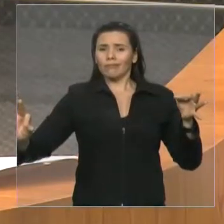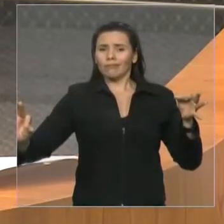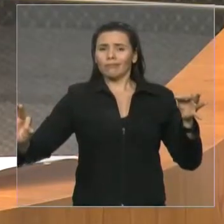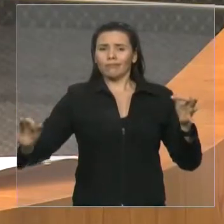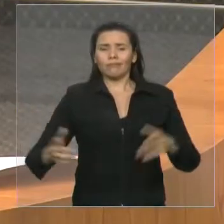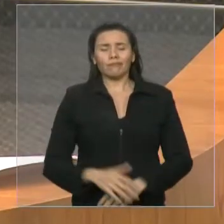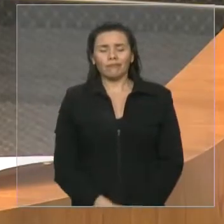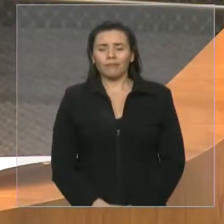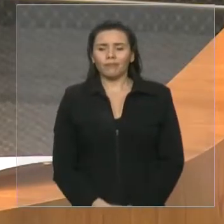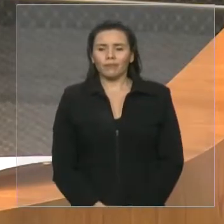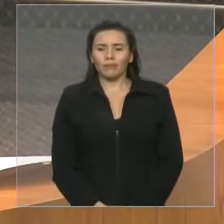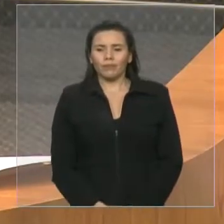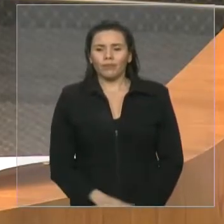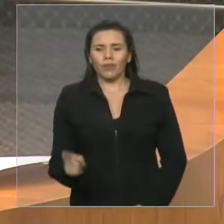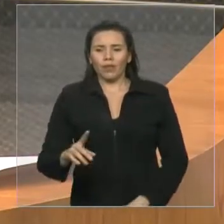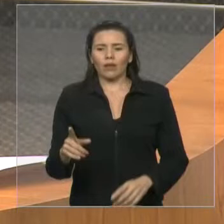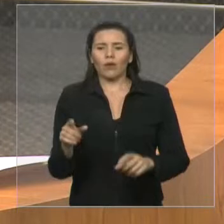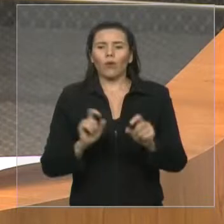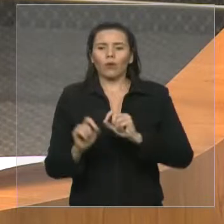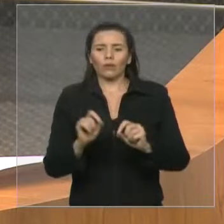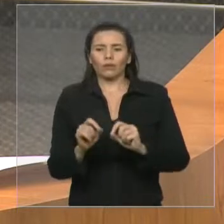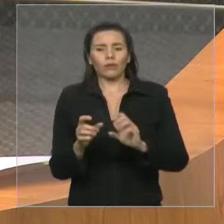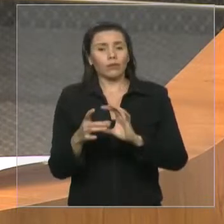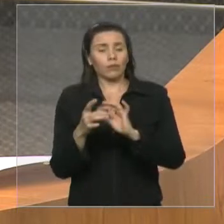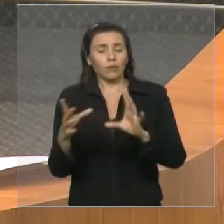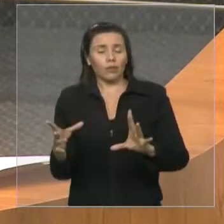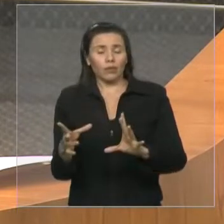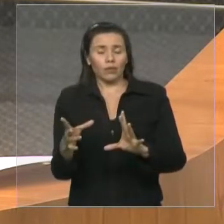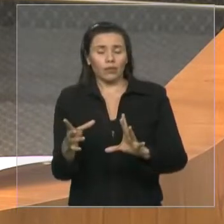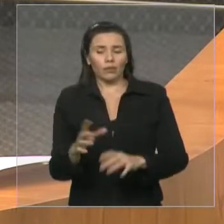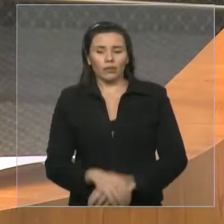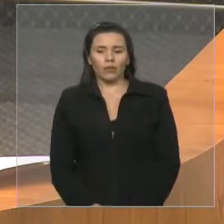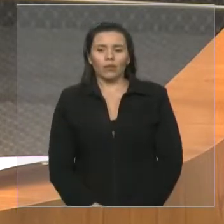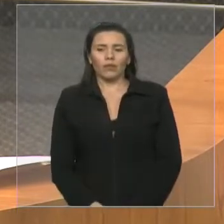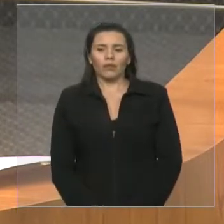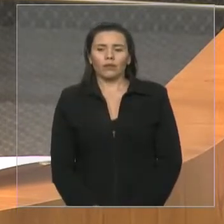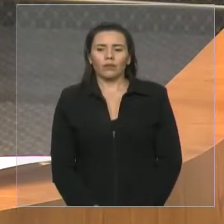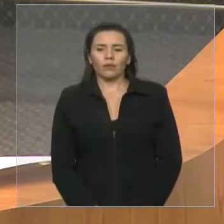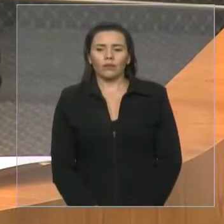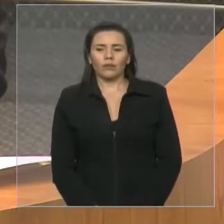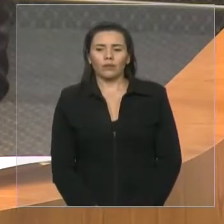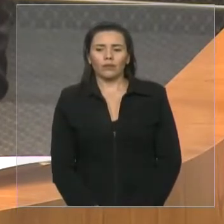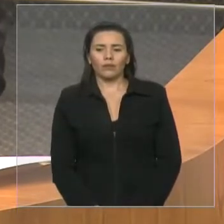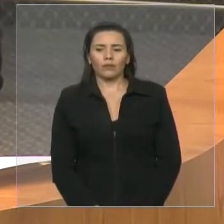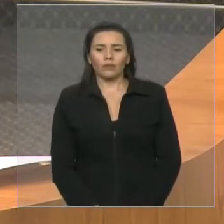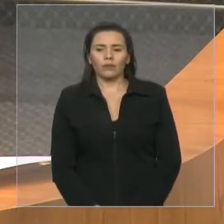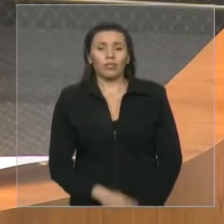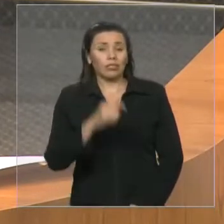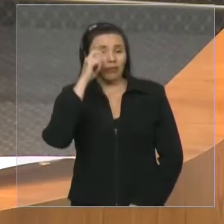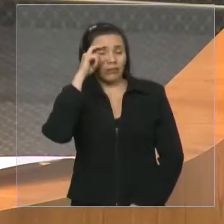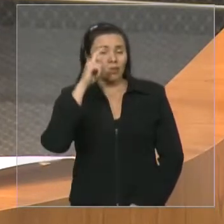Aqui diz assim, autorizado a transferir para a EMAP a propriedade ou domínio dos bens imóveis que interessem.